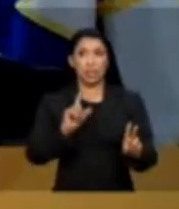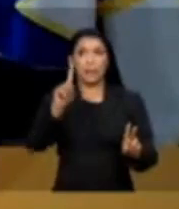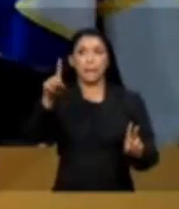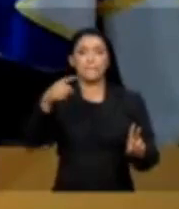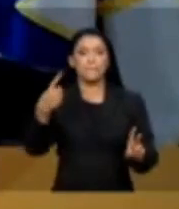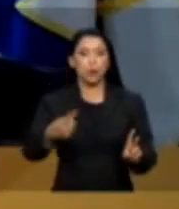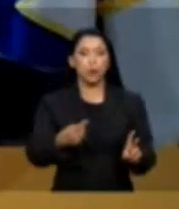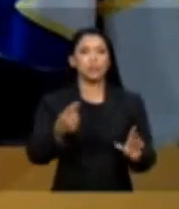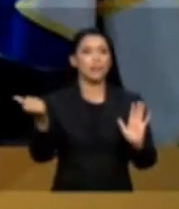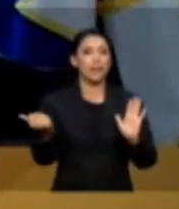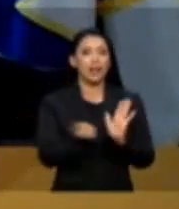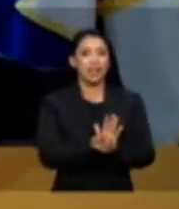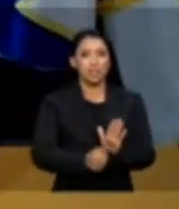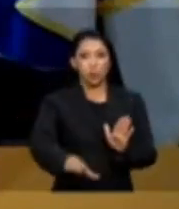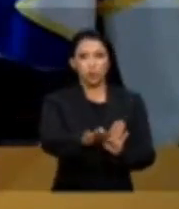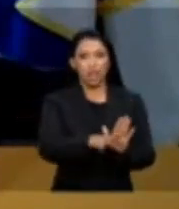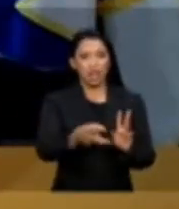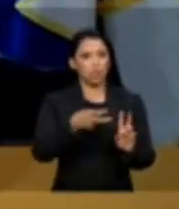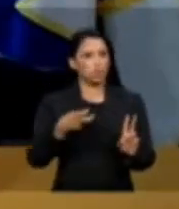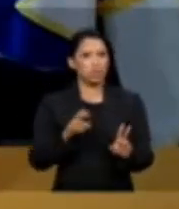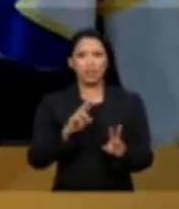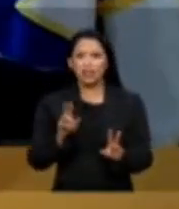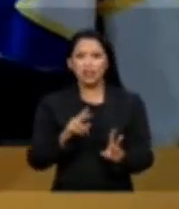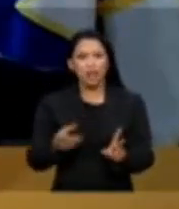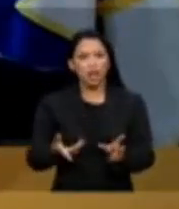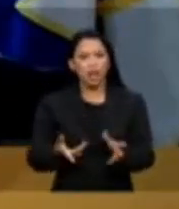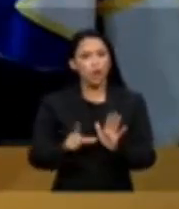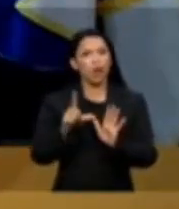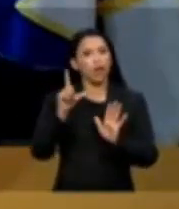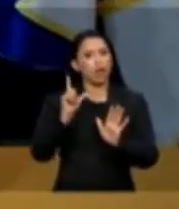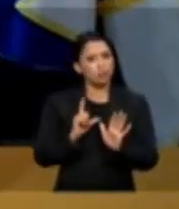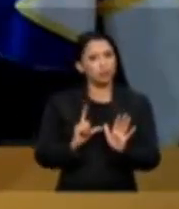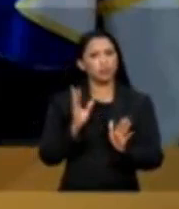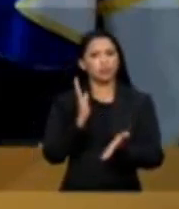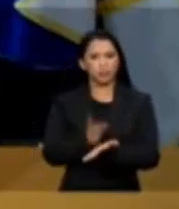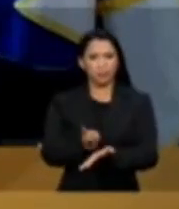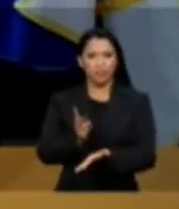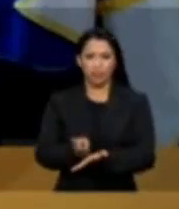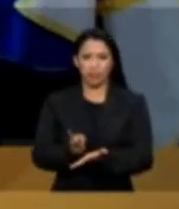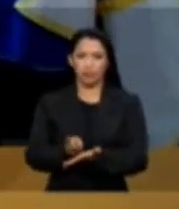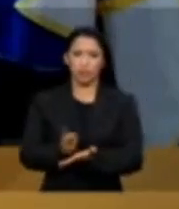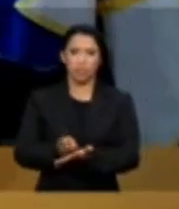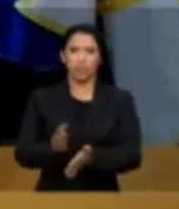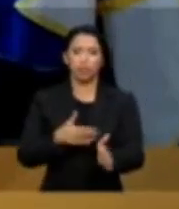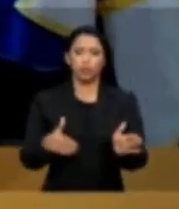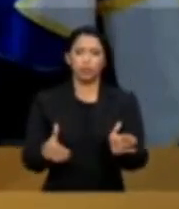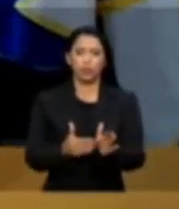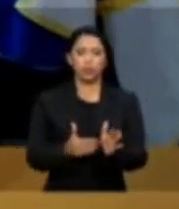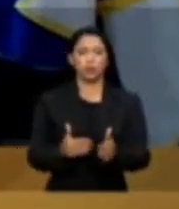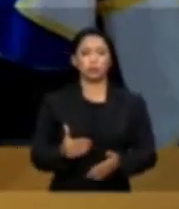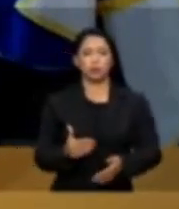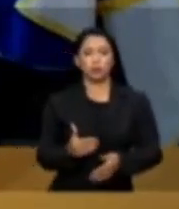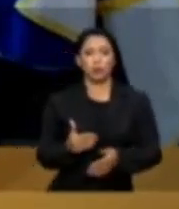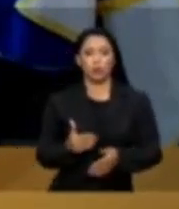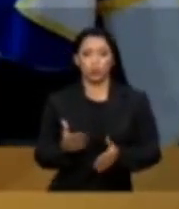demarcação da área indígena. Antes mesmo de concluída a demarcação e durante todo o processo demarcatório, o